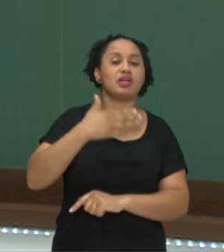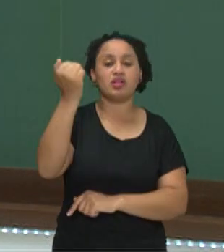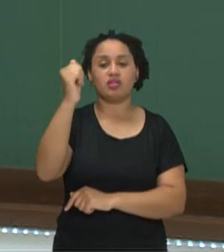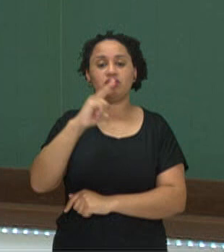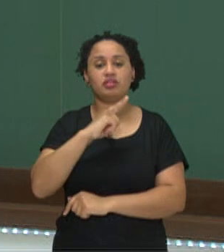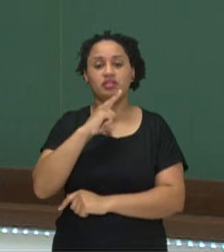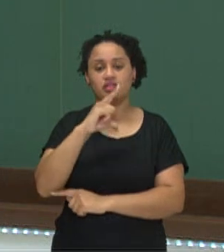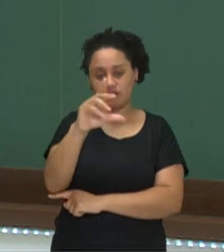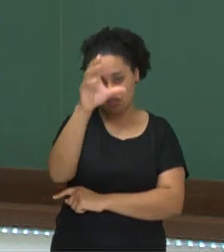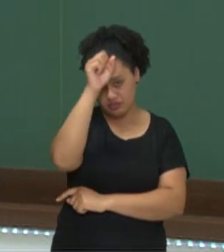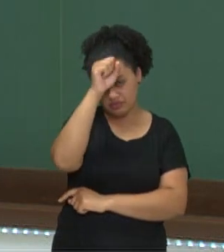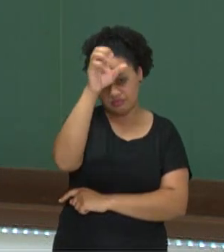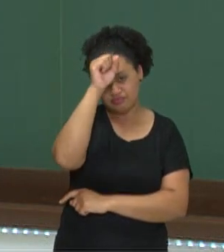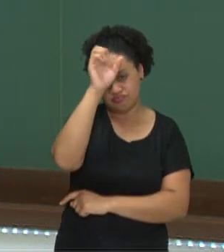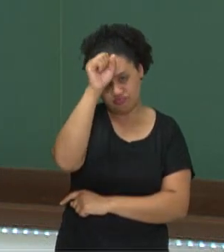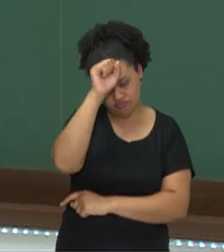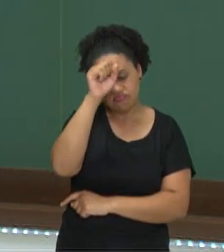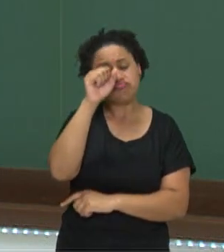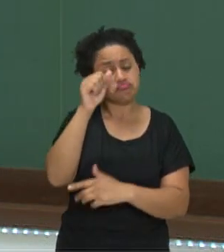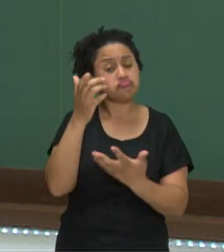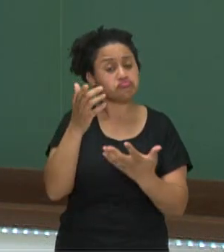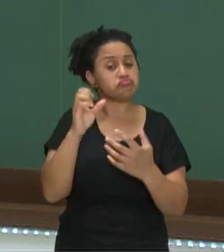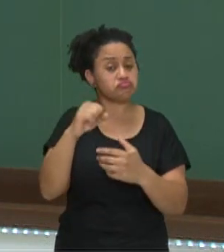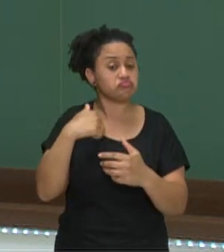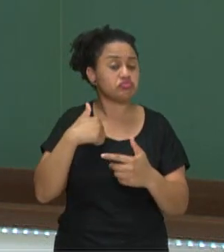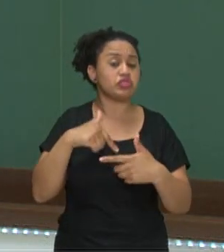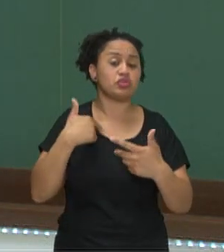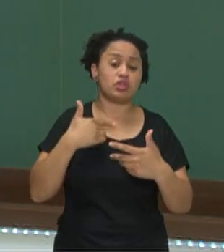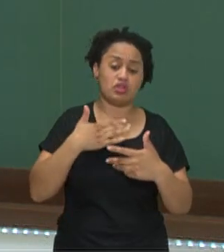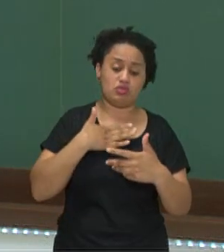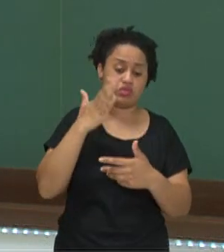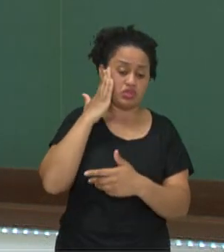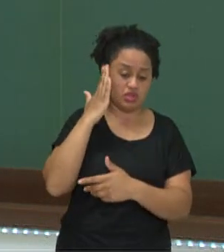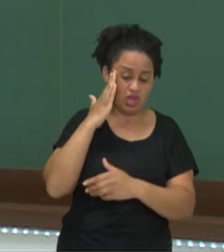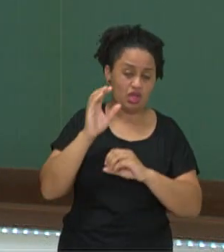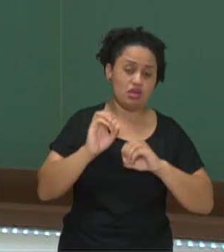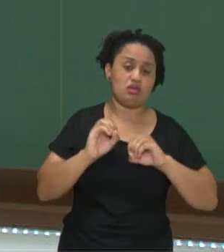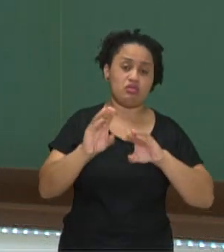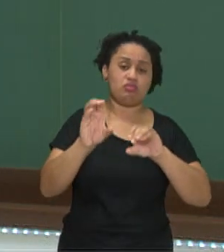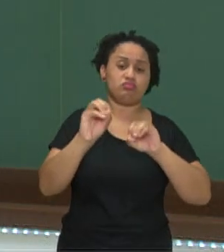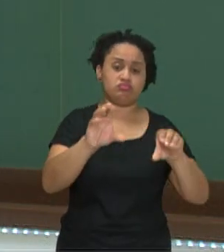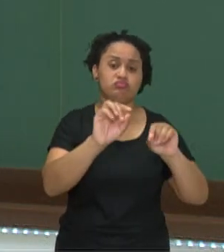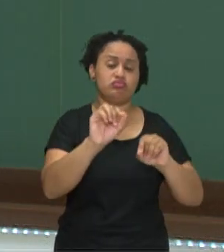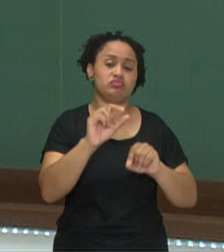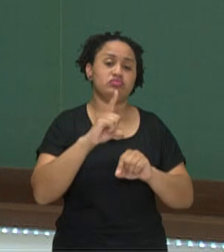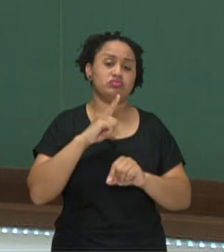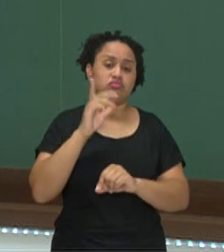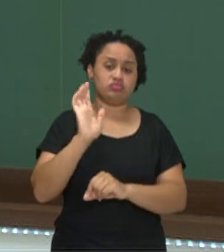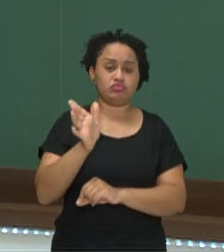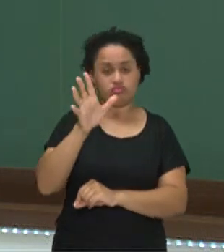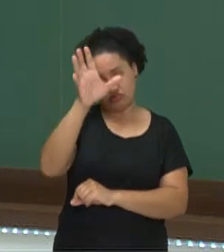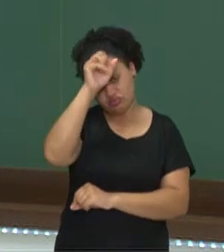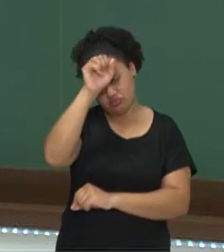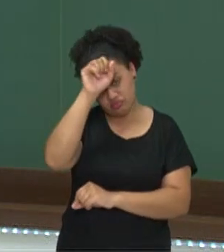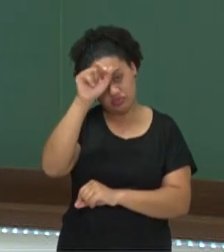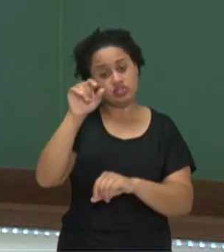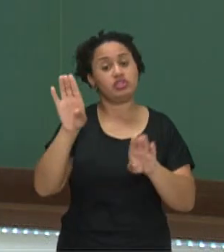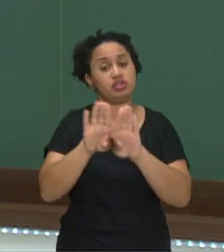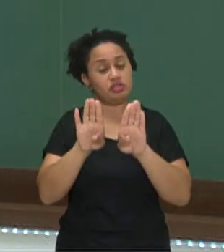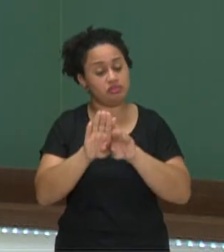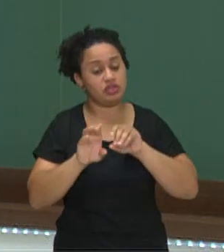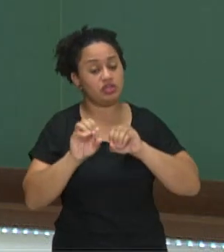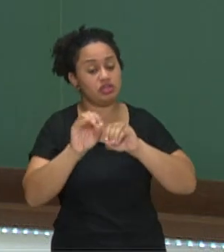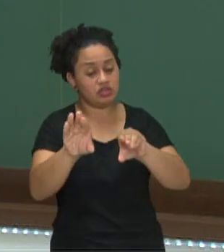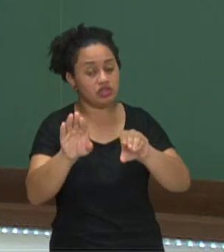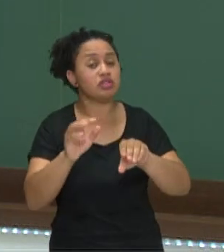eficiente que a gente tem para aprender. Quando a gente ensina aquilo que a gente aprendeu, a gente está ao mesmo tempo ensinando e a